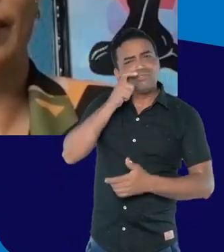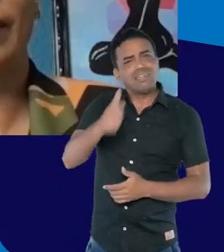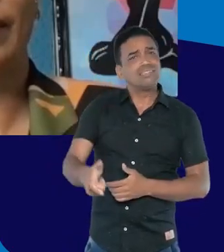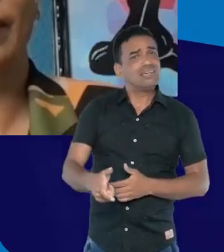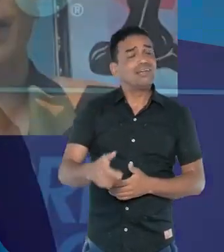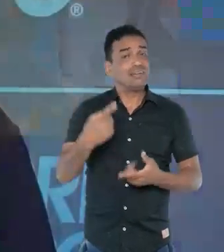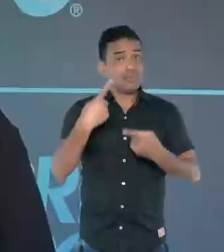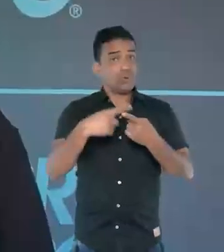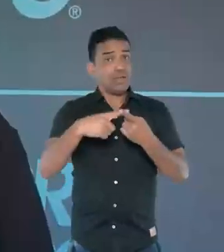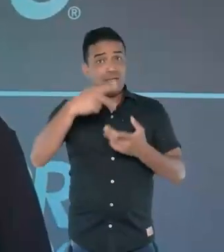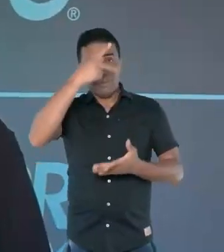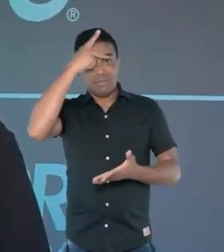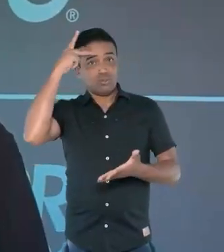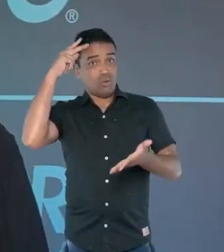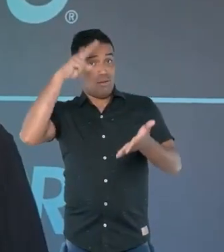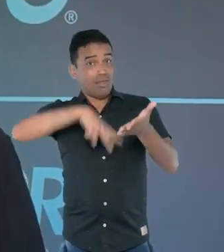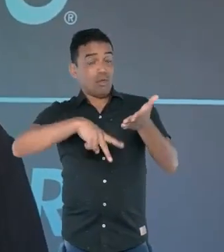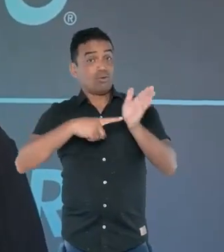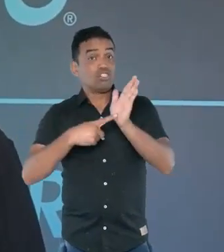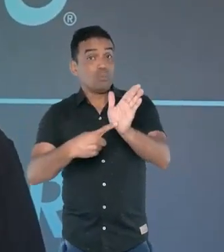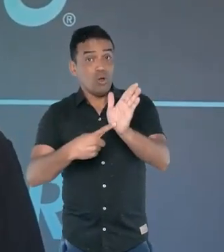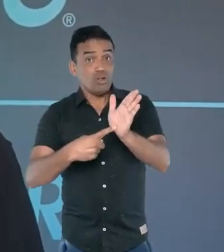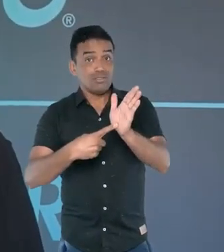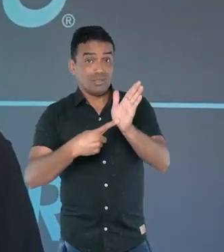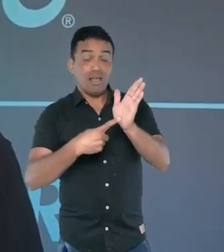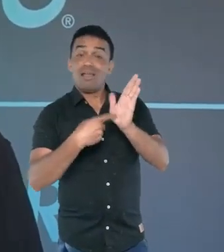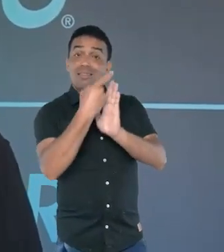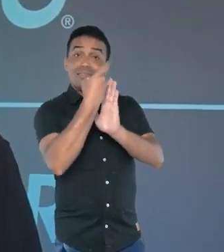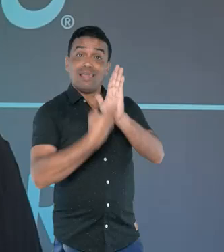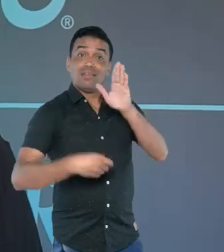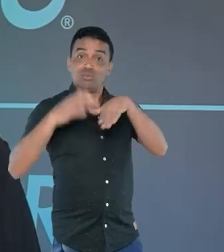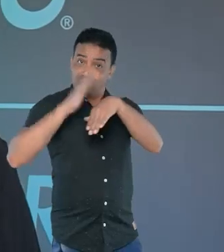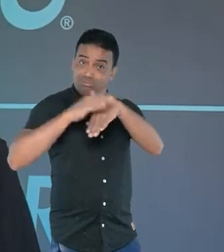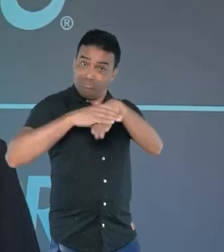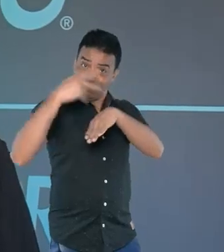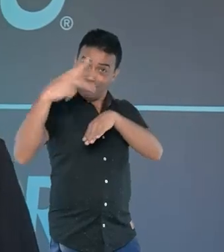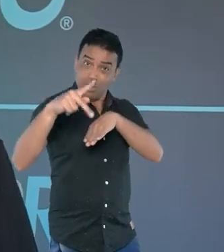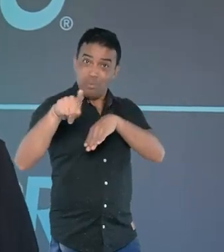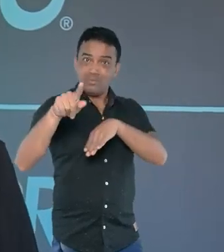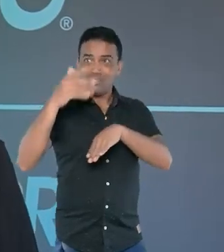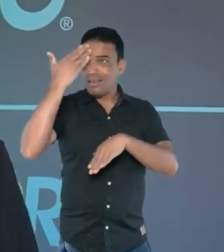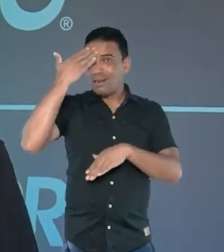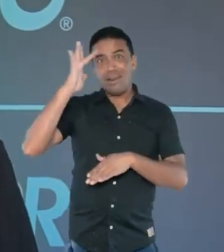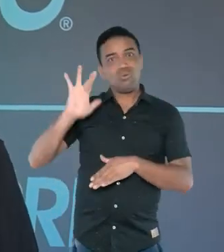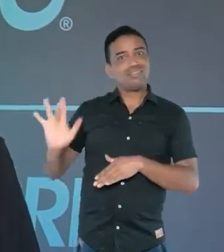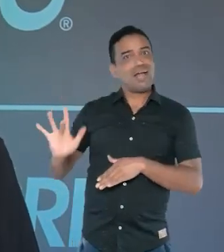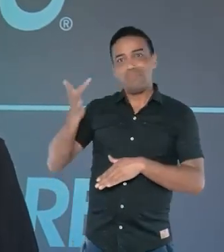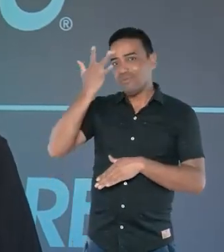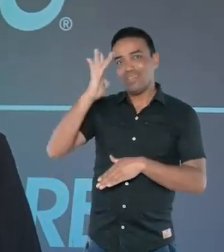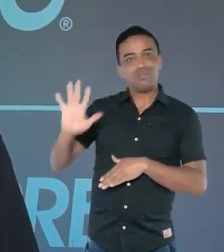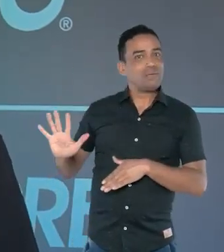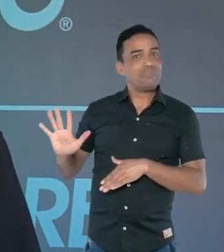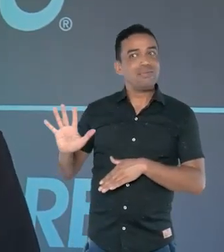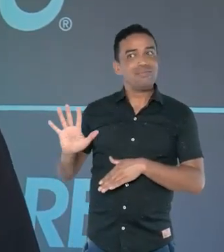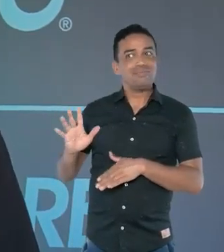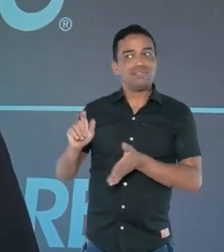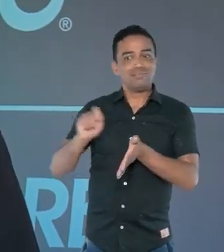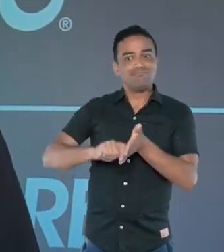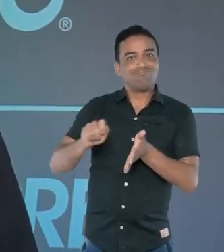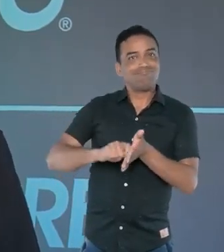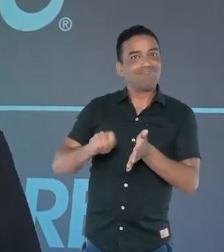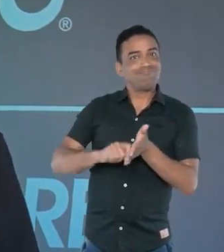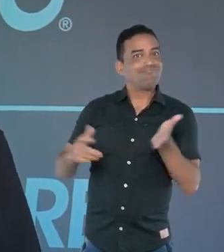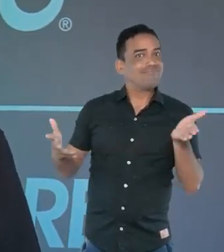ele chega e te mostra algo que você escreveu e que você não sabe, que você não sabia que você tinha escrito,